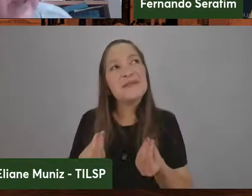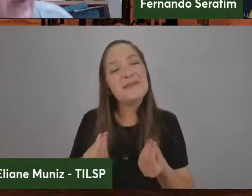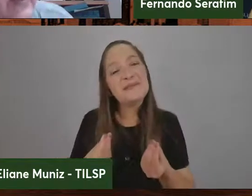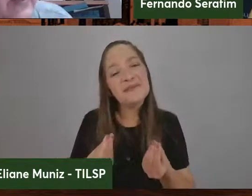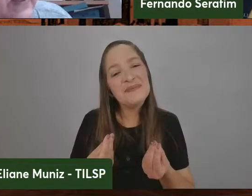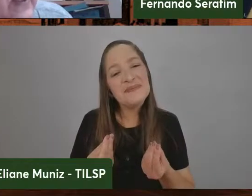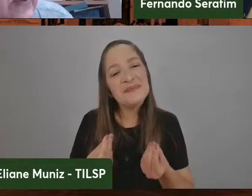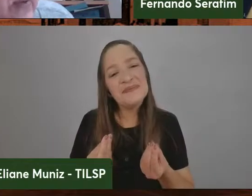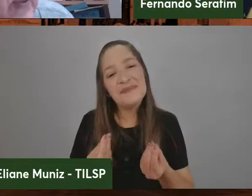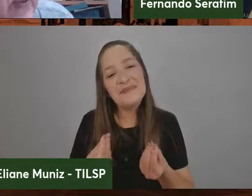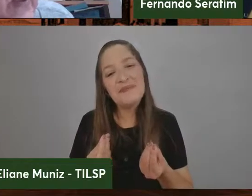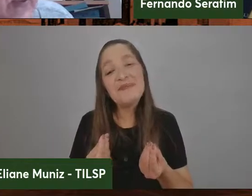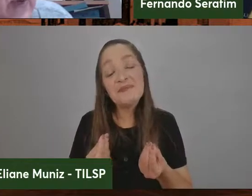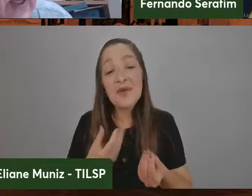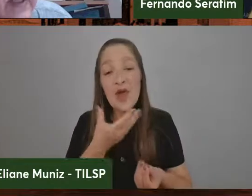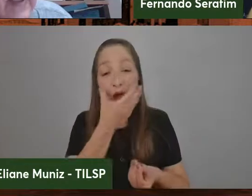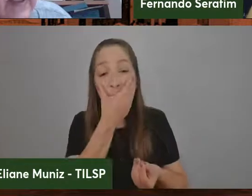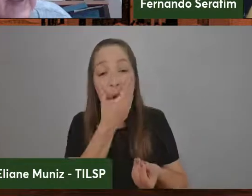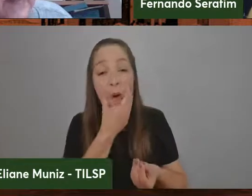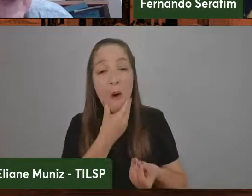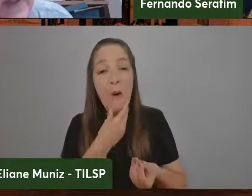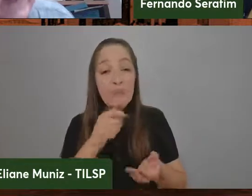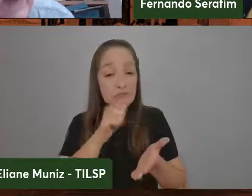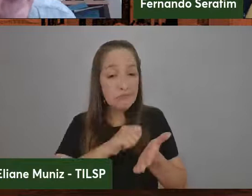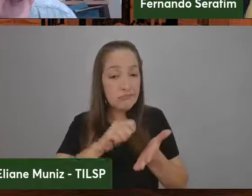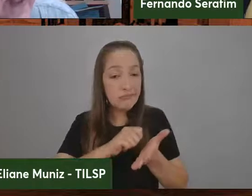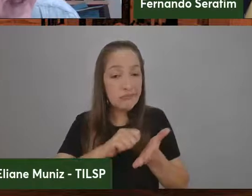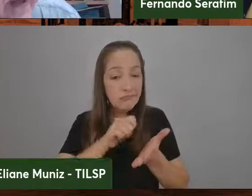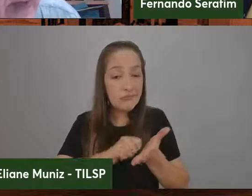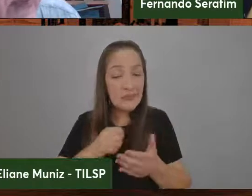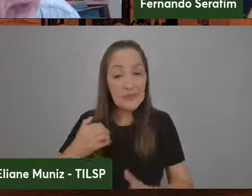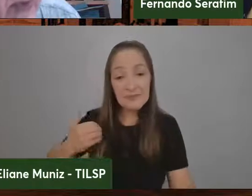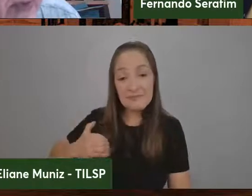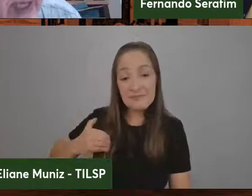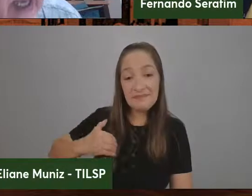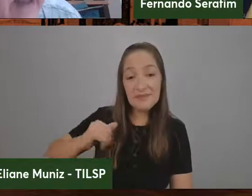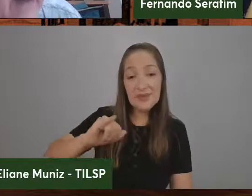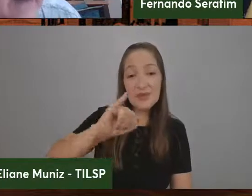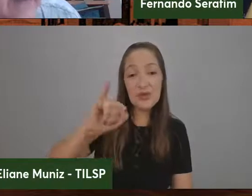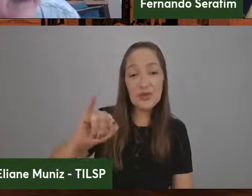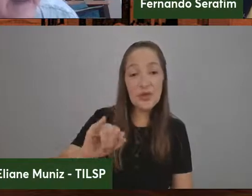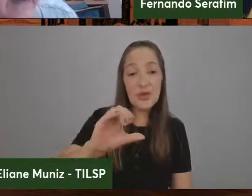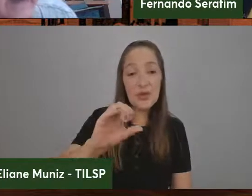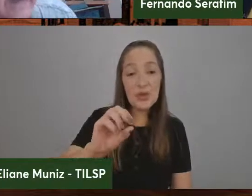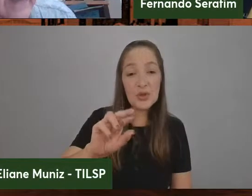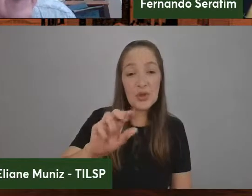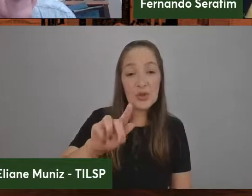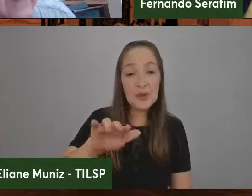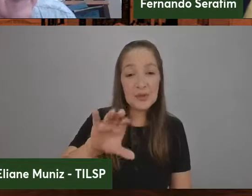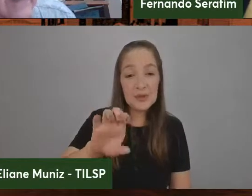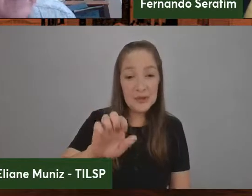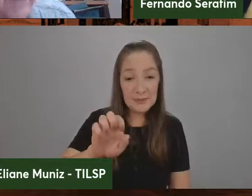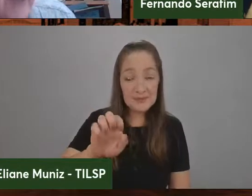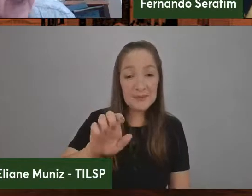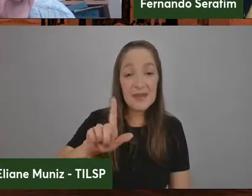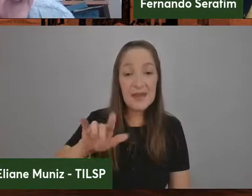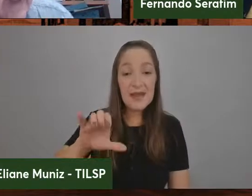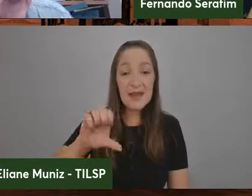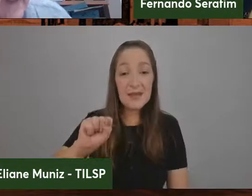um escritor argentino, Jorge Luis Borges, ele disse uma coisa que eu acho muito certa, né? Ele disse: